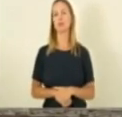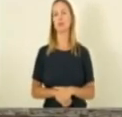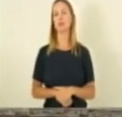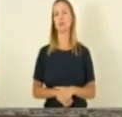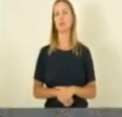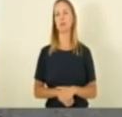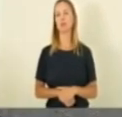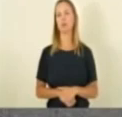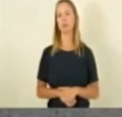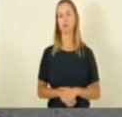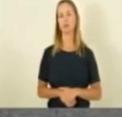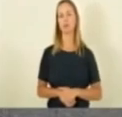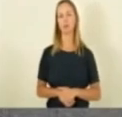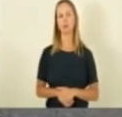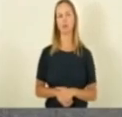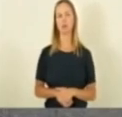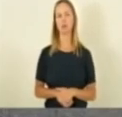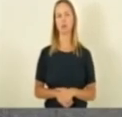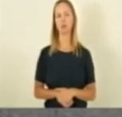bem?